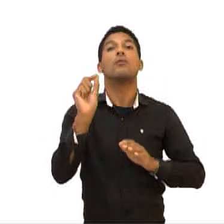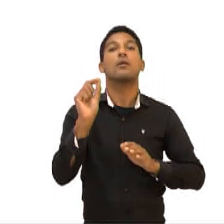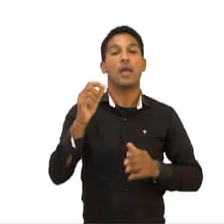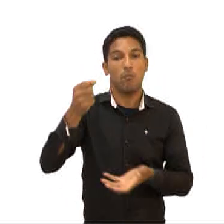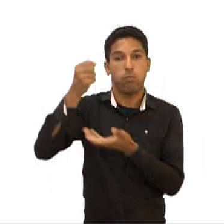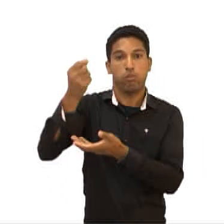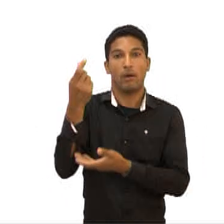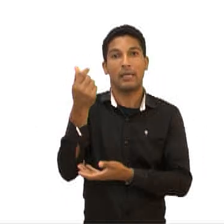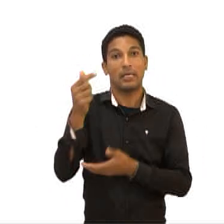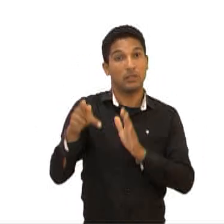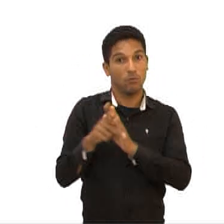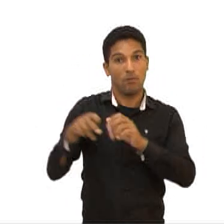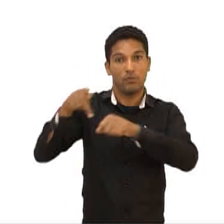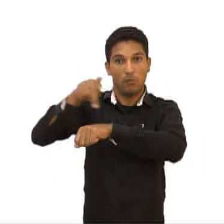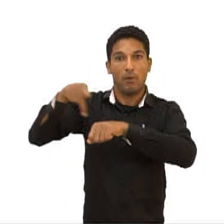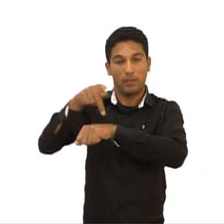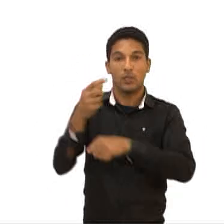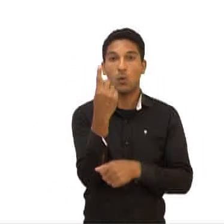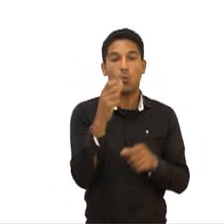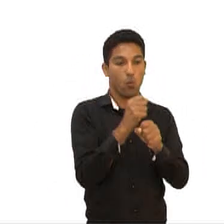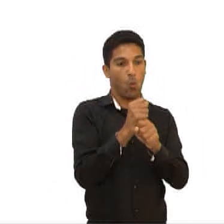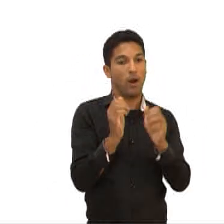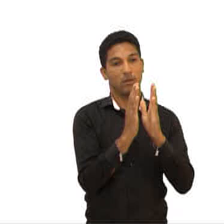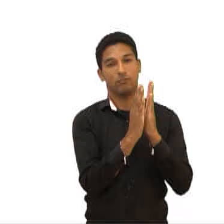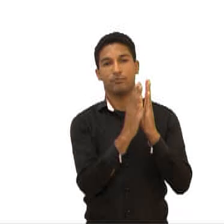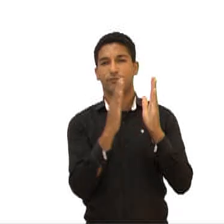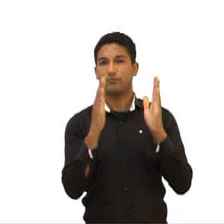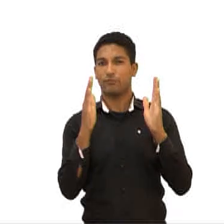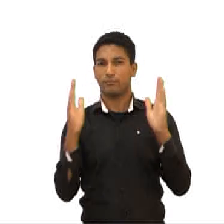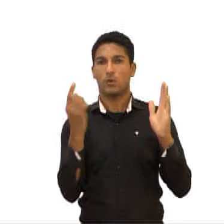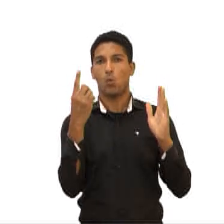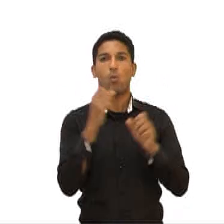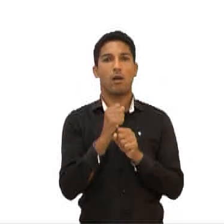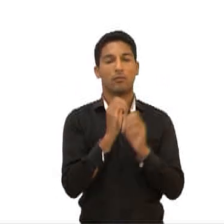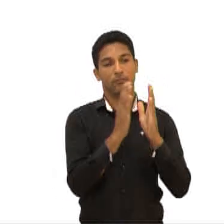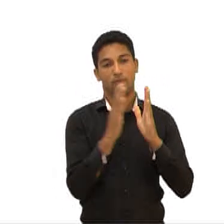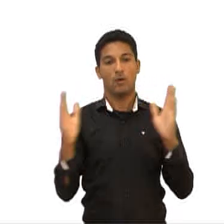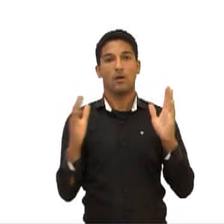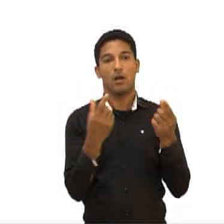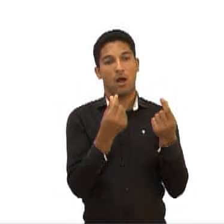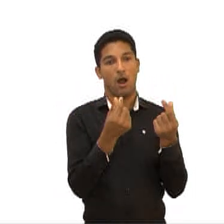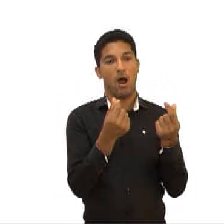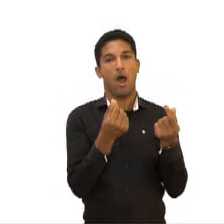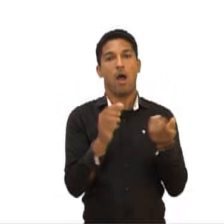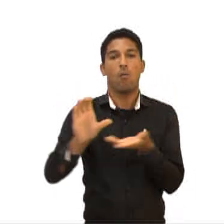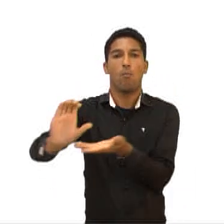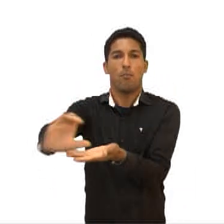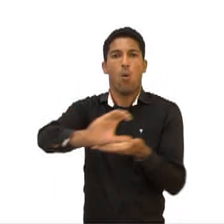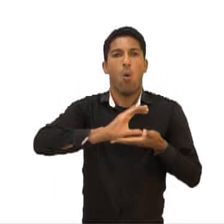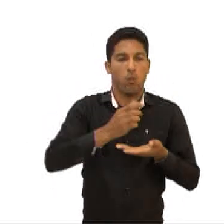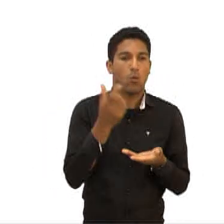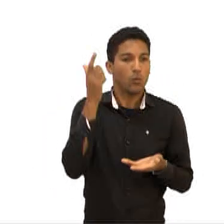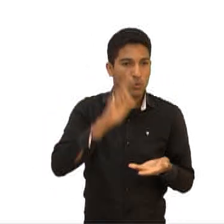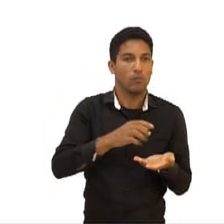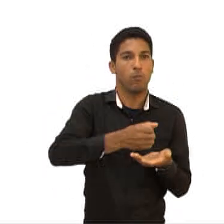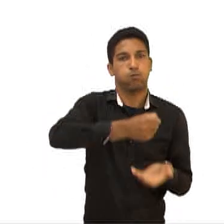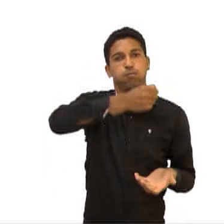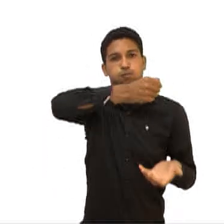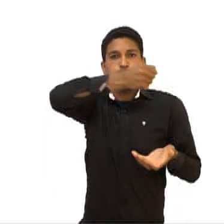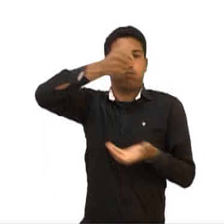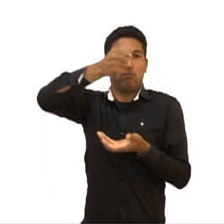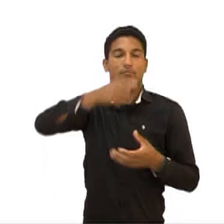um país, normalmente no período de um ano, né? Ditado aí pela balança comercial, a quantidade de exportações e